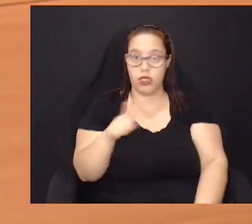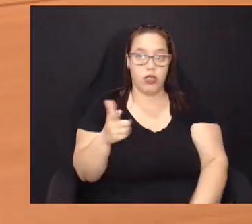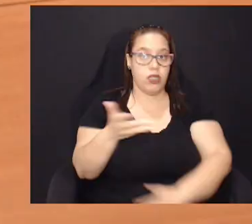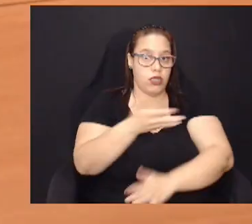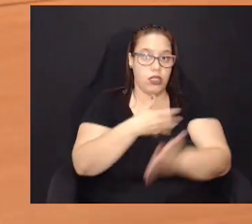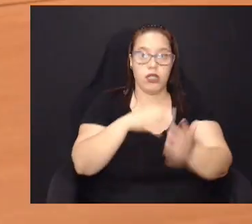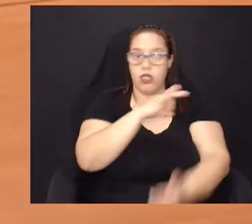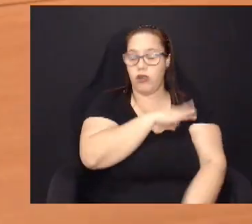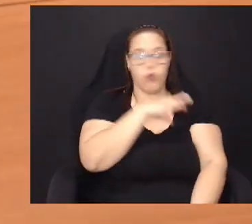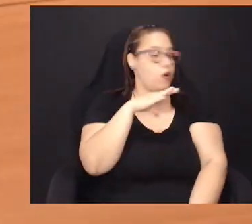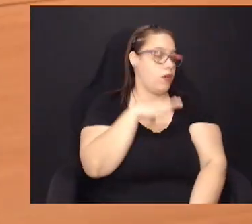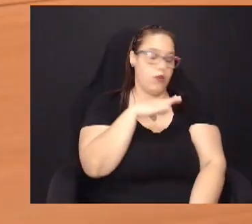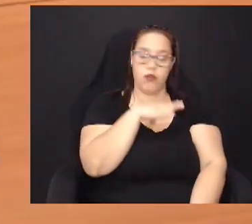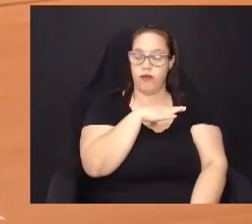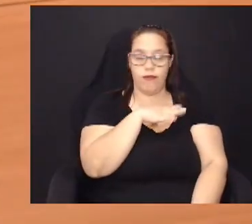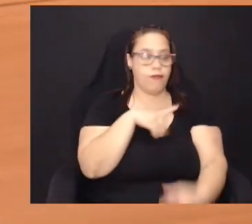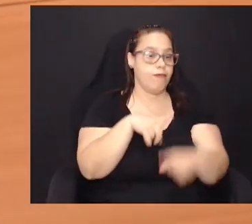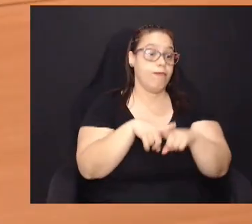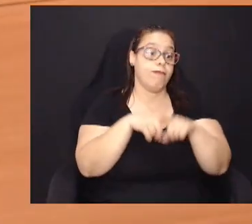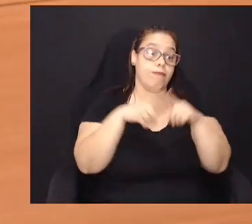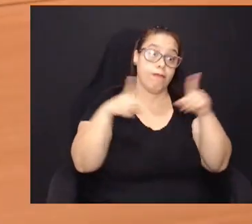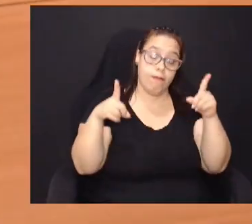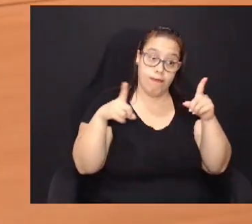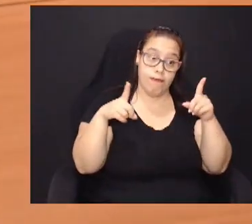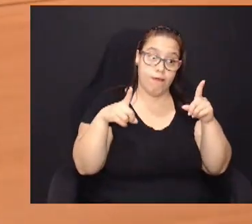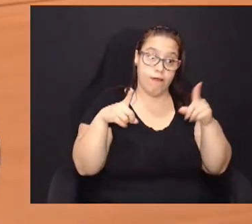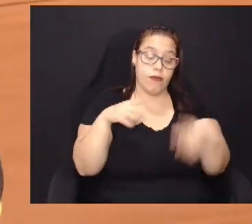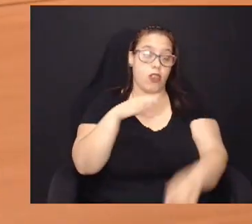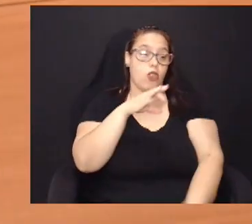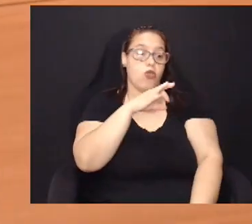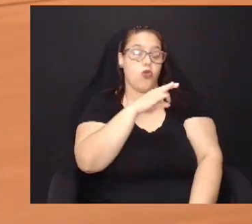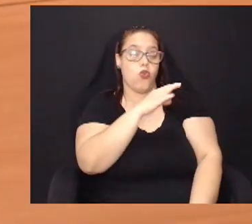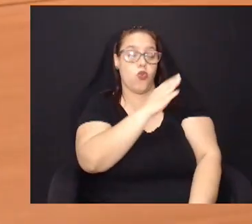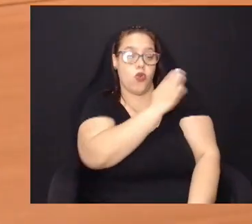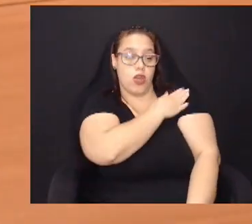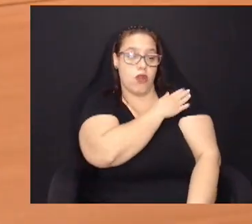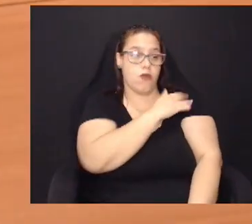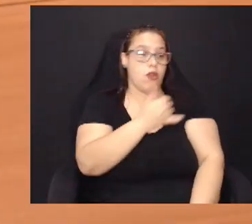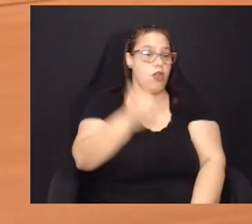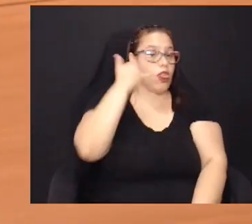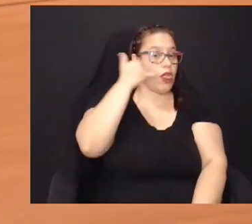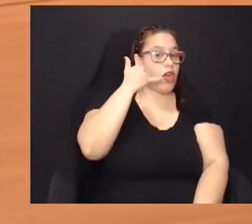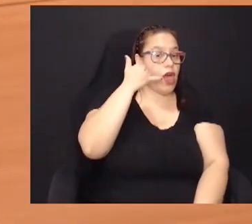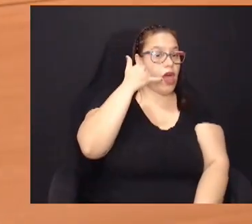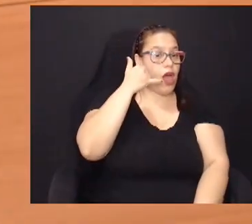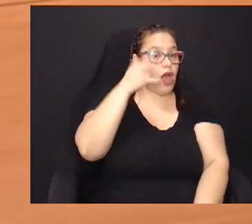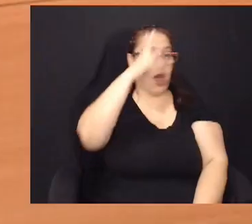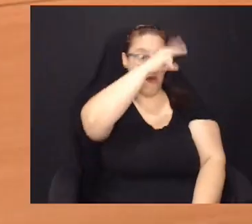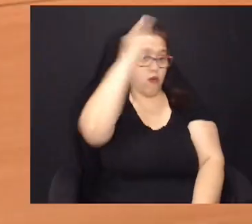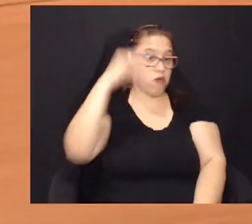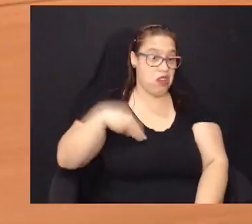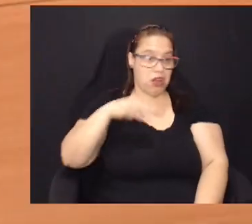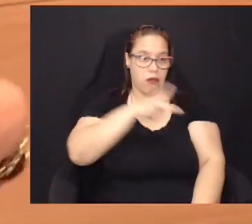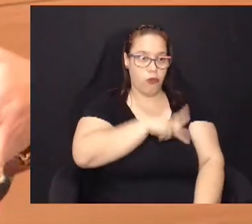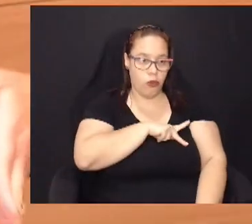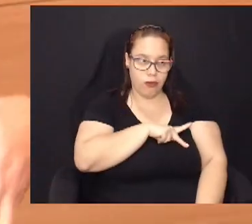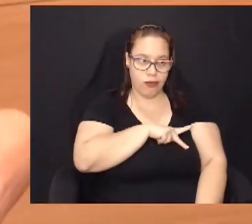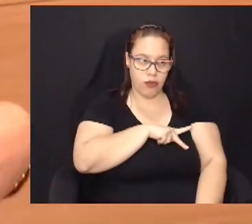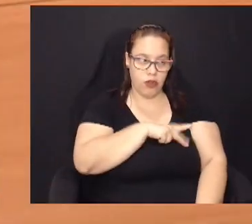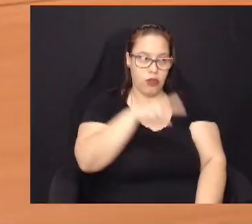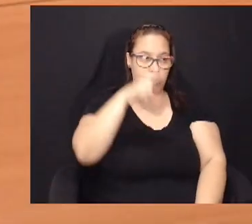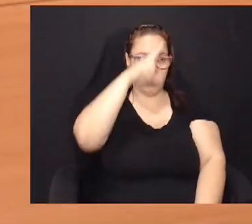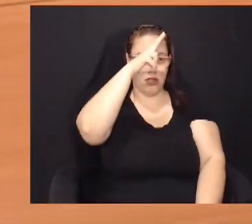Guarda Municipal, mas em razão do capitão da Polícia Militar ter ligado para o prefeito, o Ministério Público, o prefeito determinou